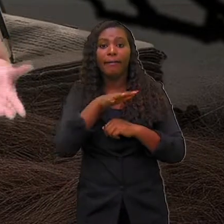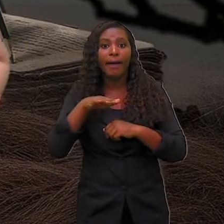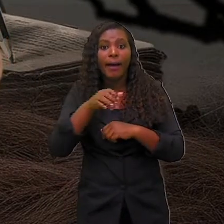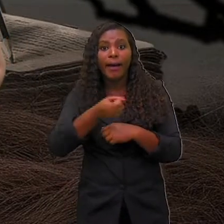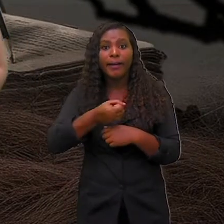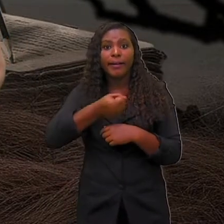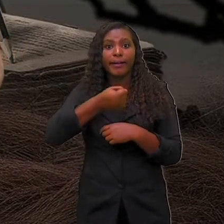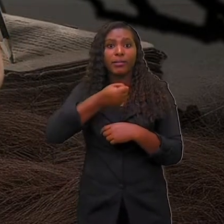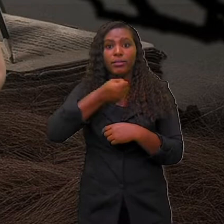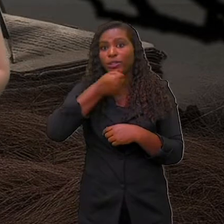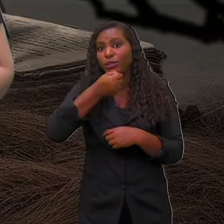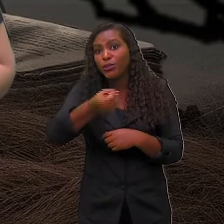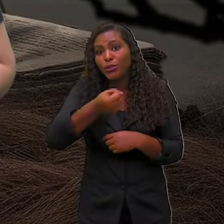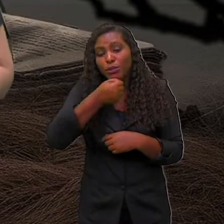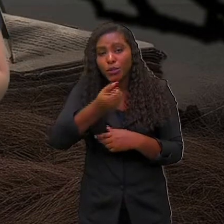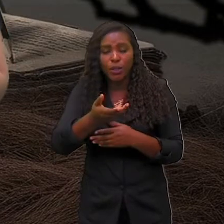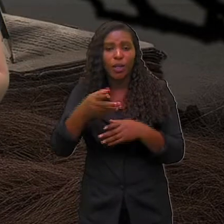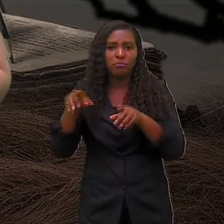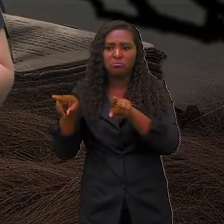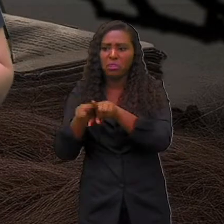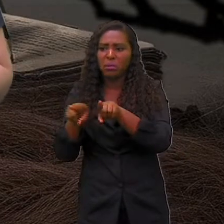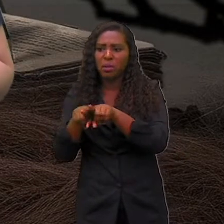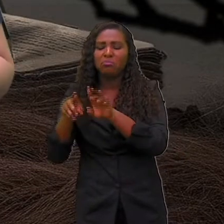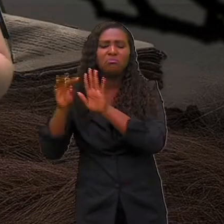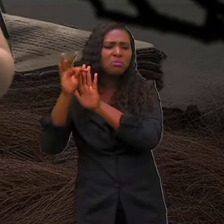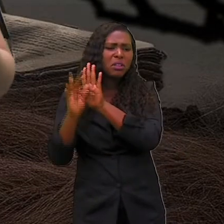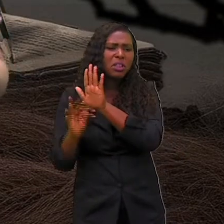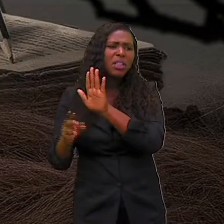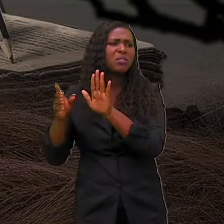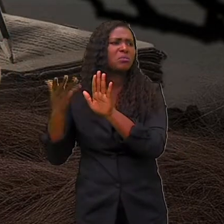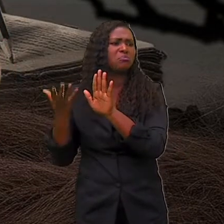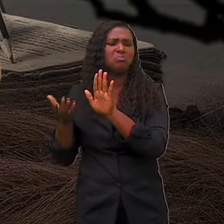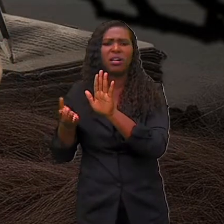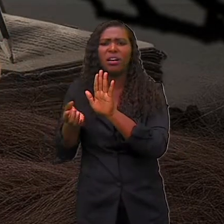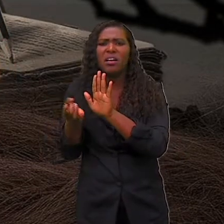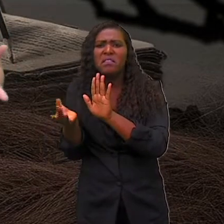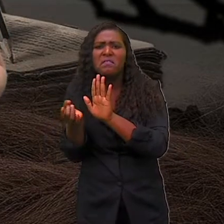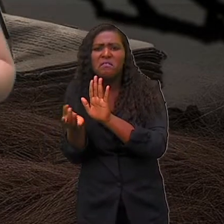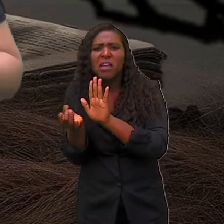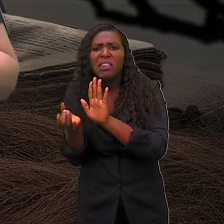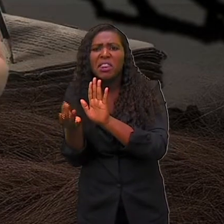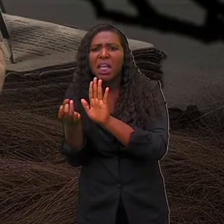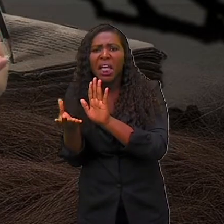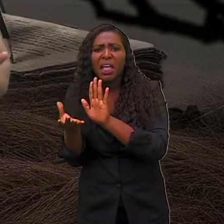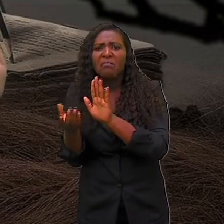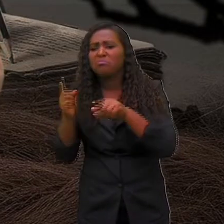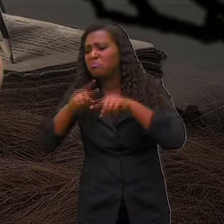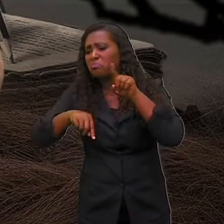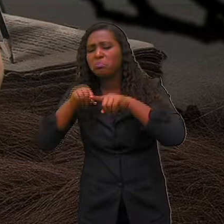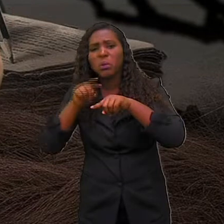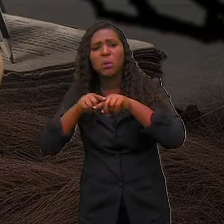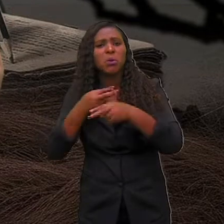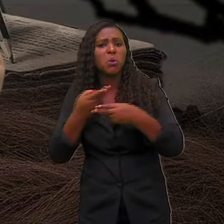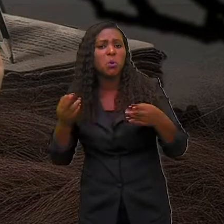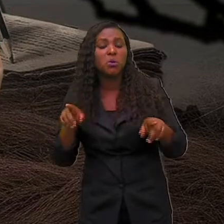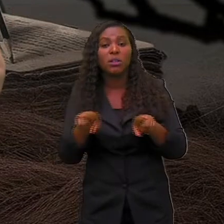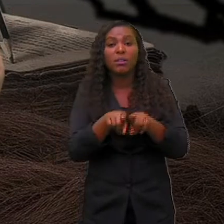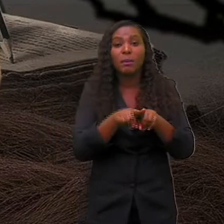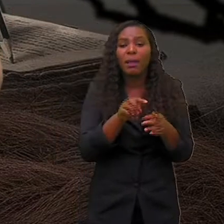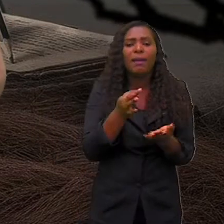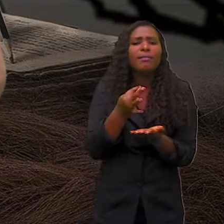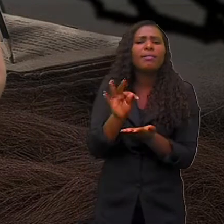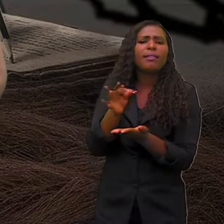para eu vender algum produto. Eu posso fazer um texto aí acadêmico. Posso, na faculdade, na escola, não